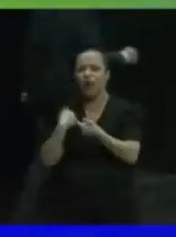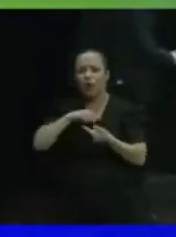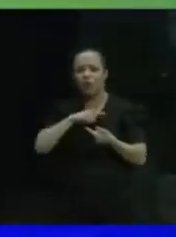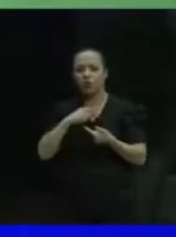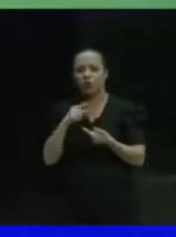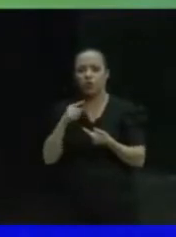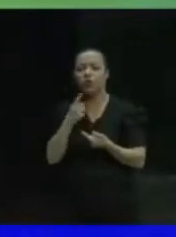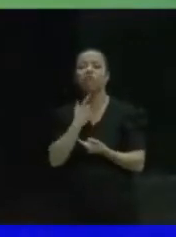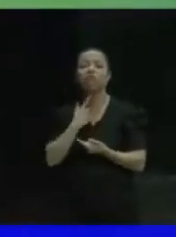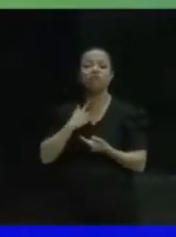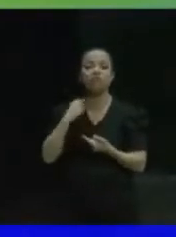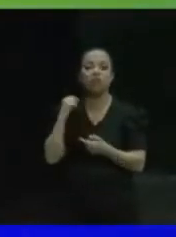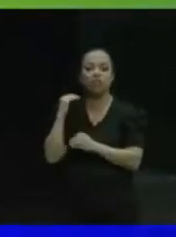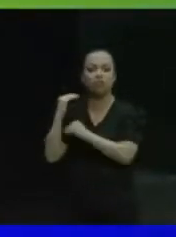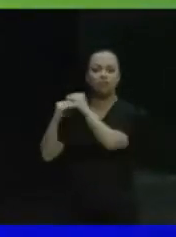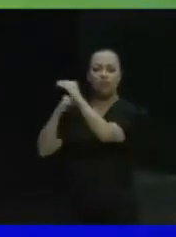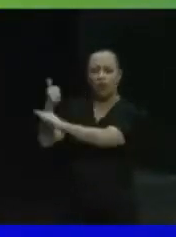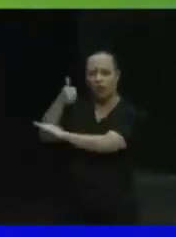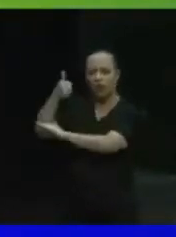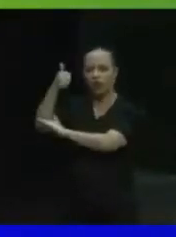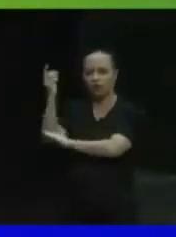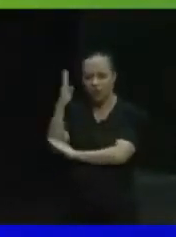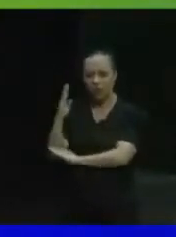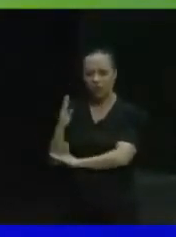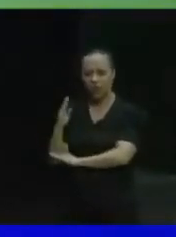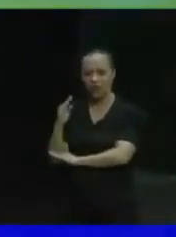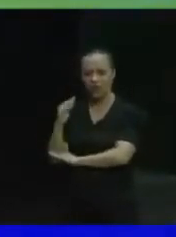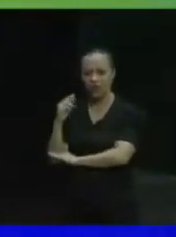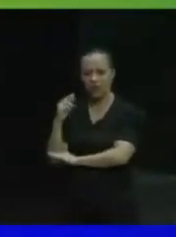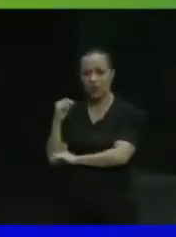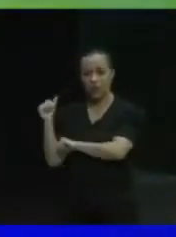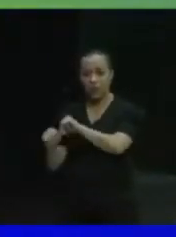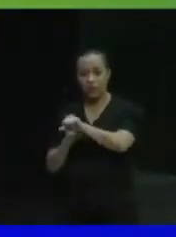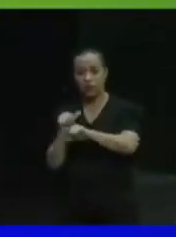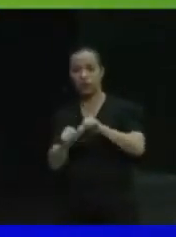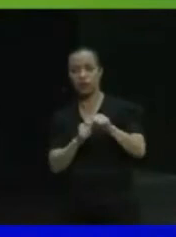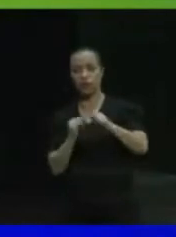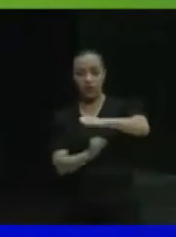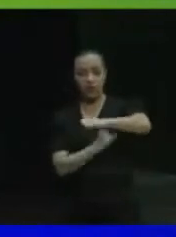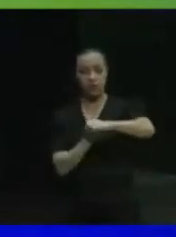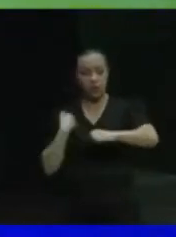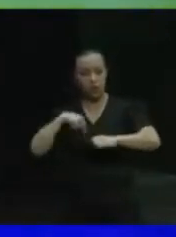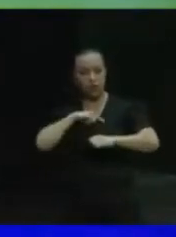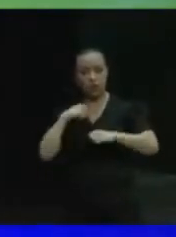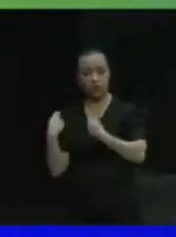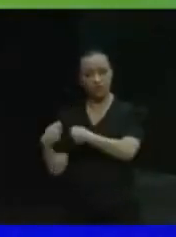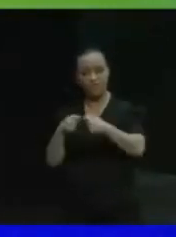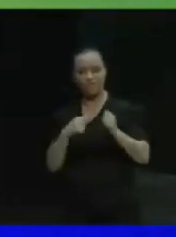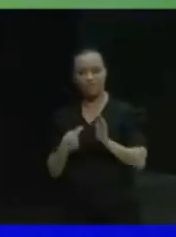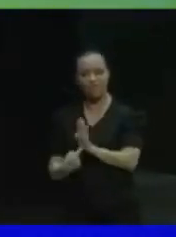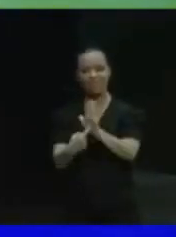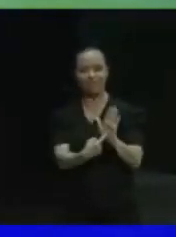nosso desejo de reconstruir o país e de reformar as instituições, nós precisamos provar